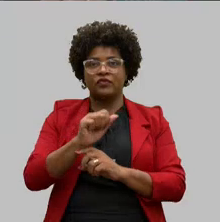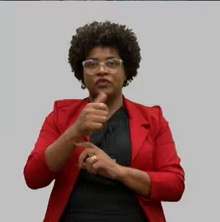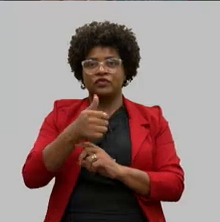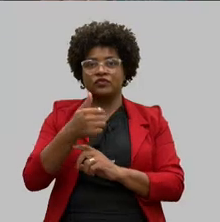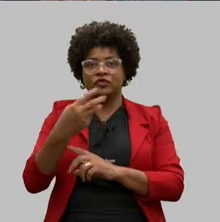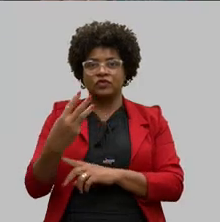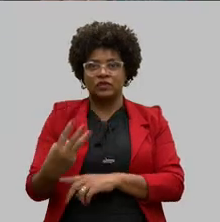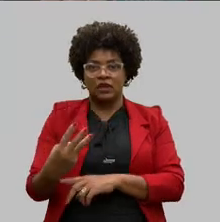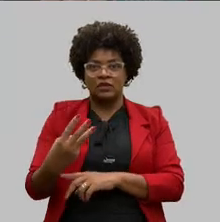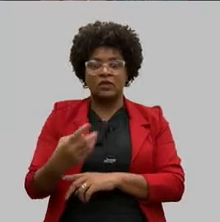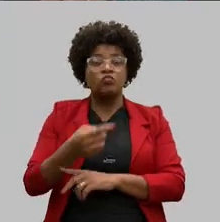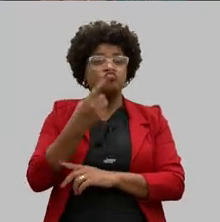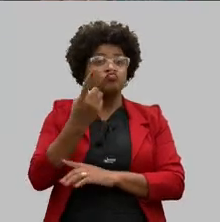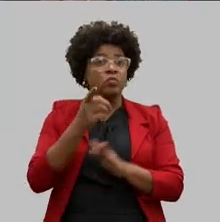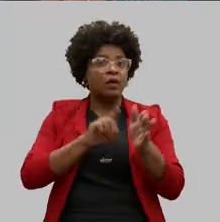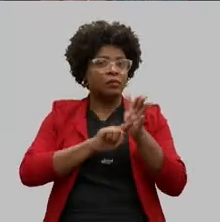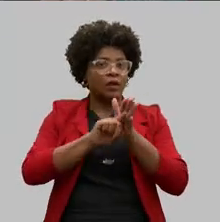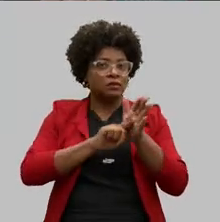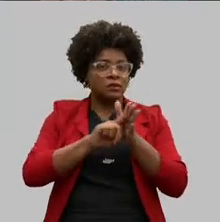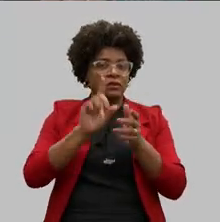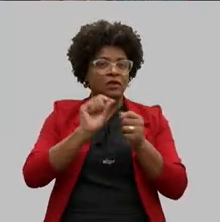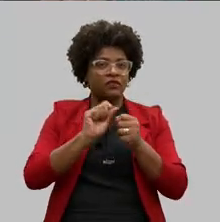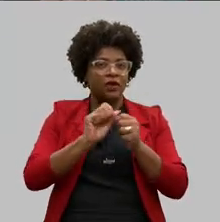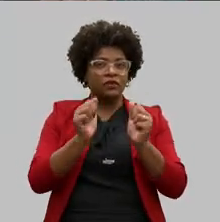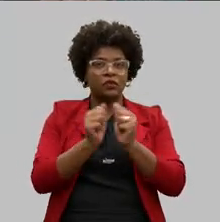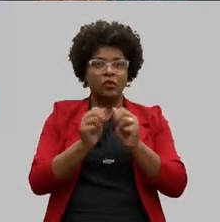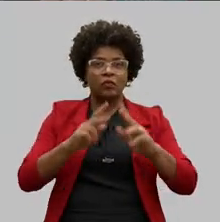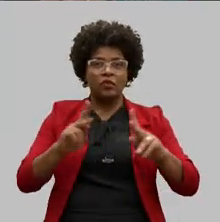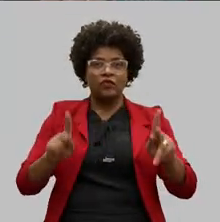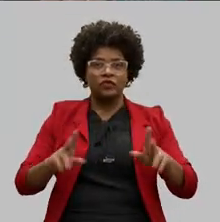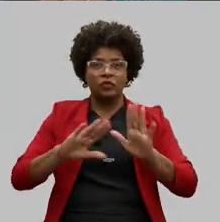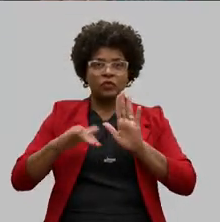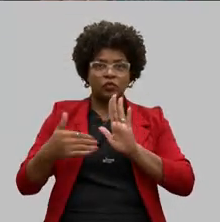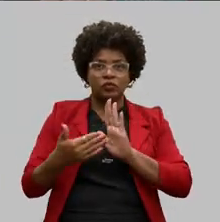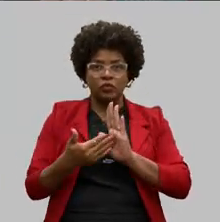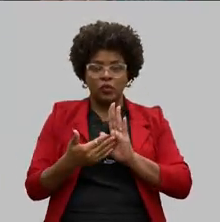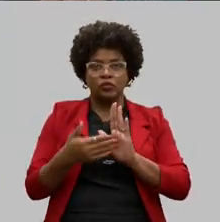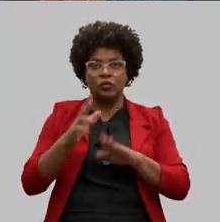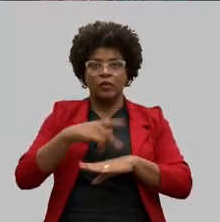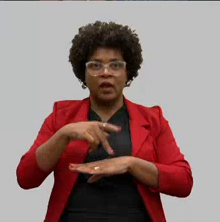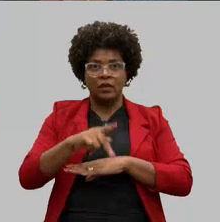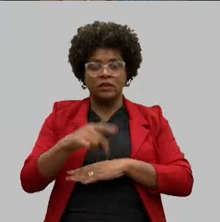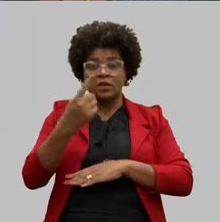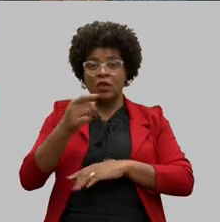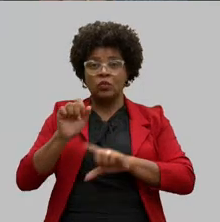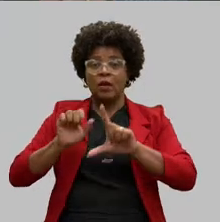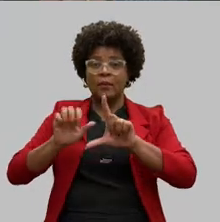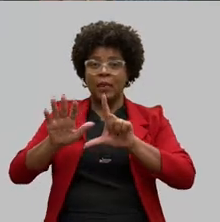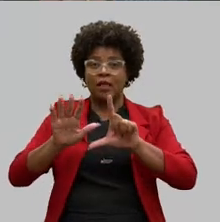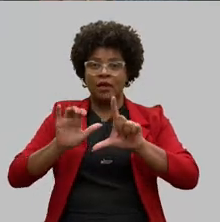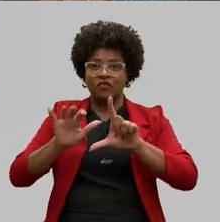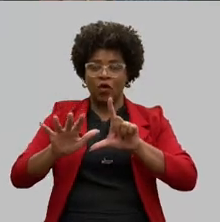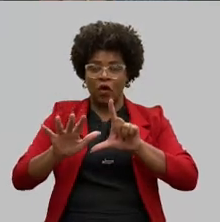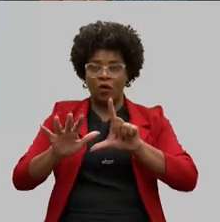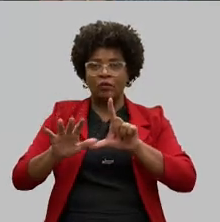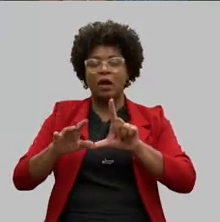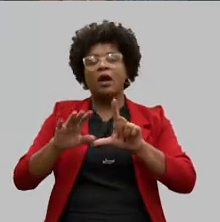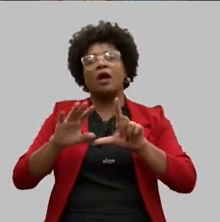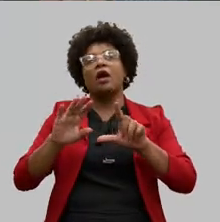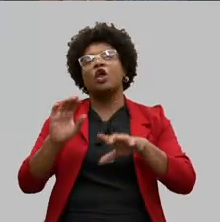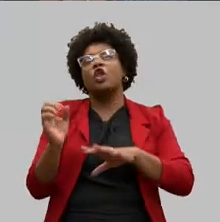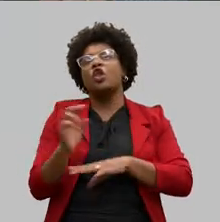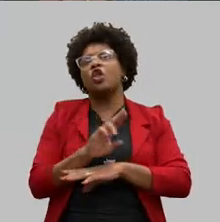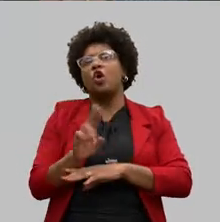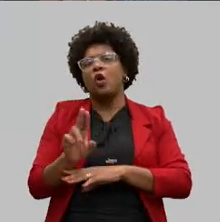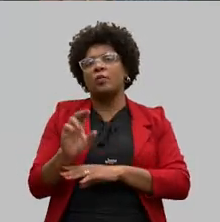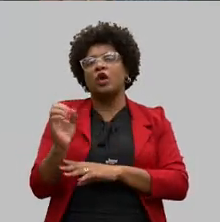professores de todo o país em uma plataforma chamada nova escola com 4745